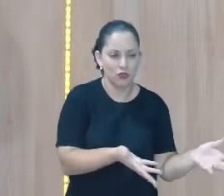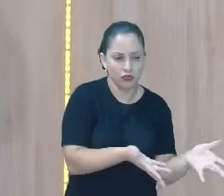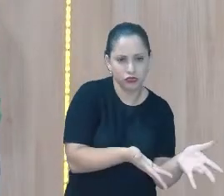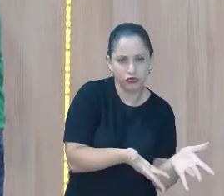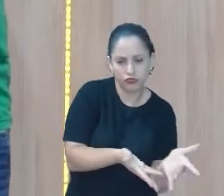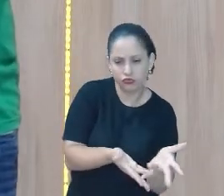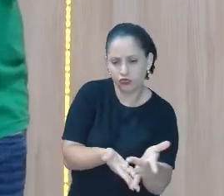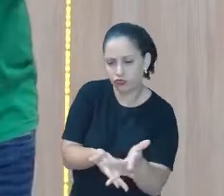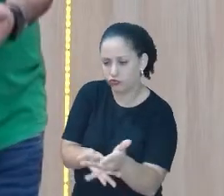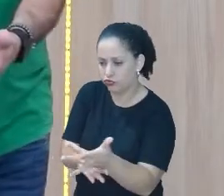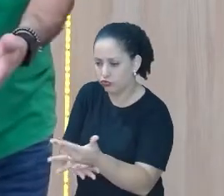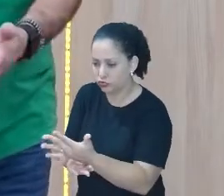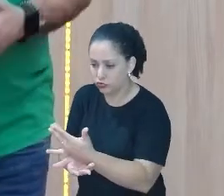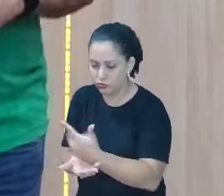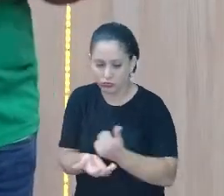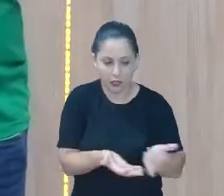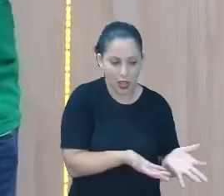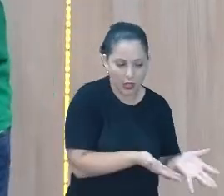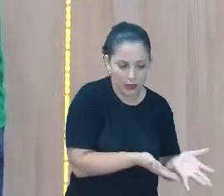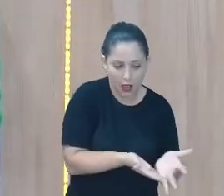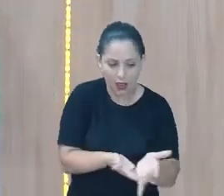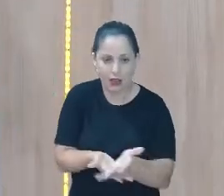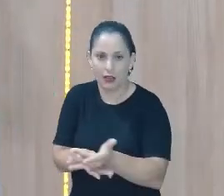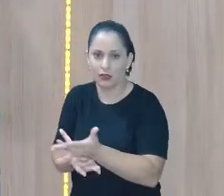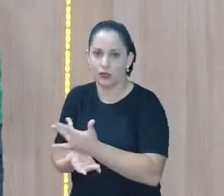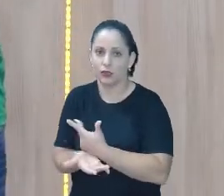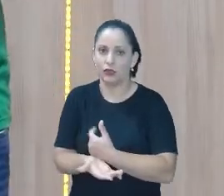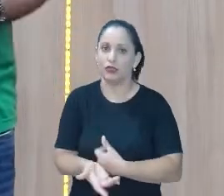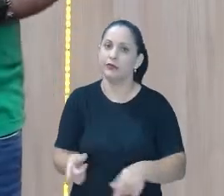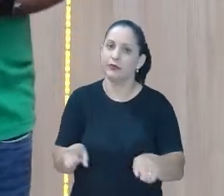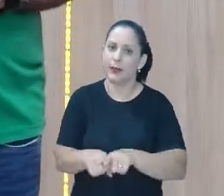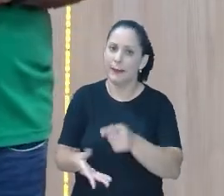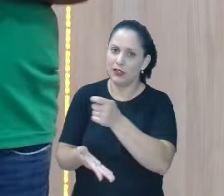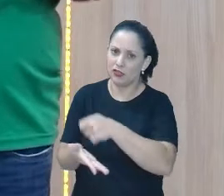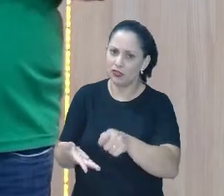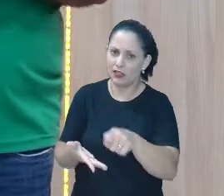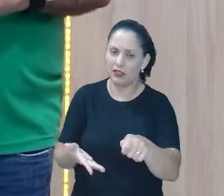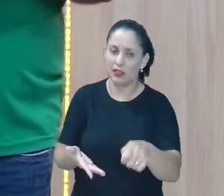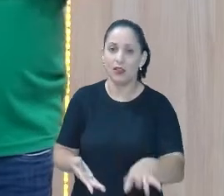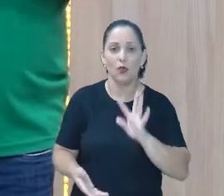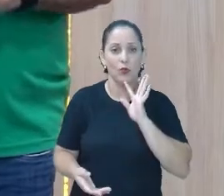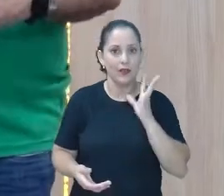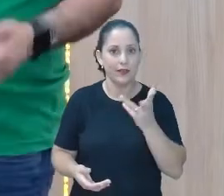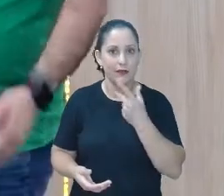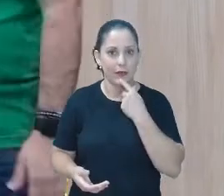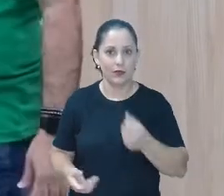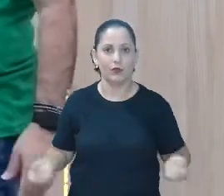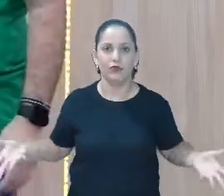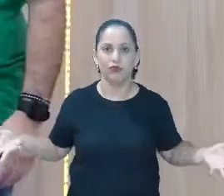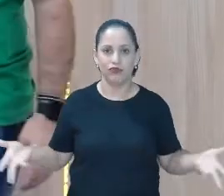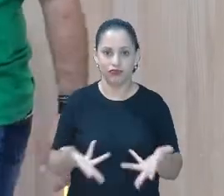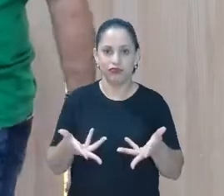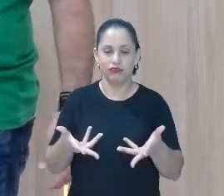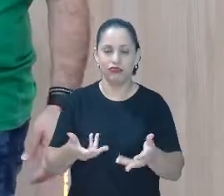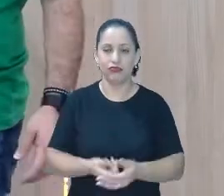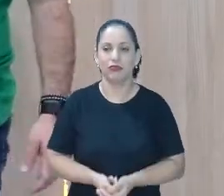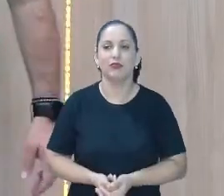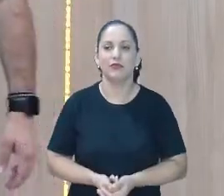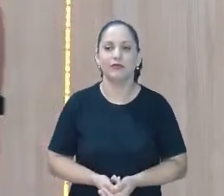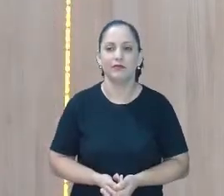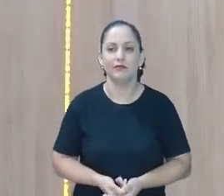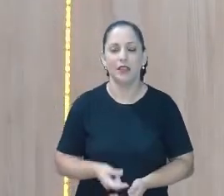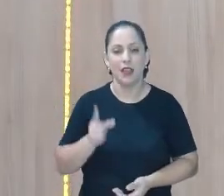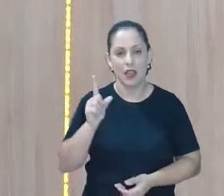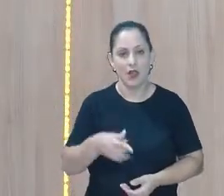né, de escrita e de produção do conhecimento histórico propriamente dito. Então, é